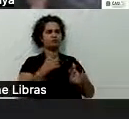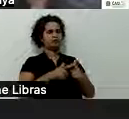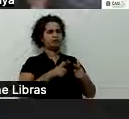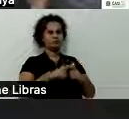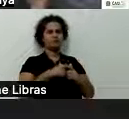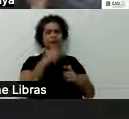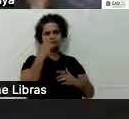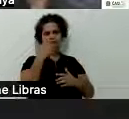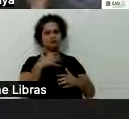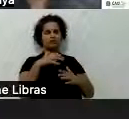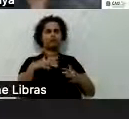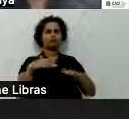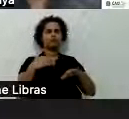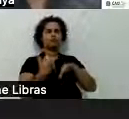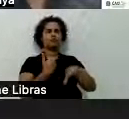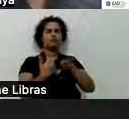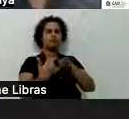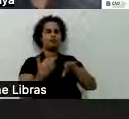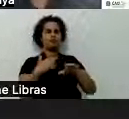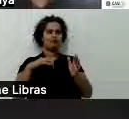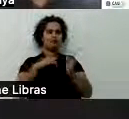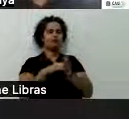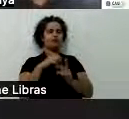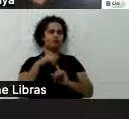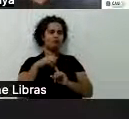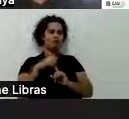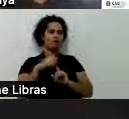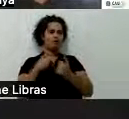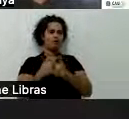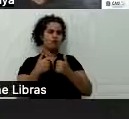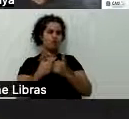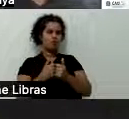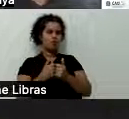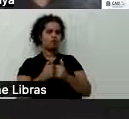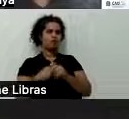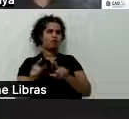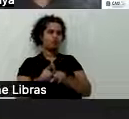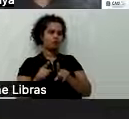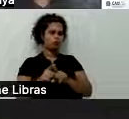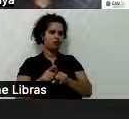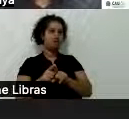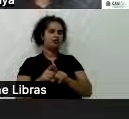viários e, além disso, o ponto de ônibus, uma intermodalidade,